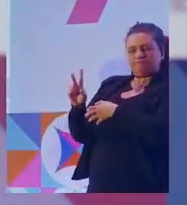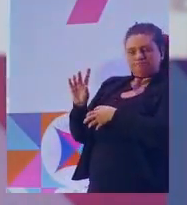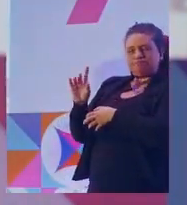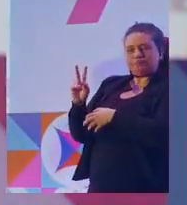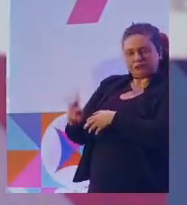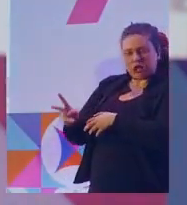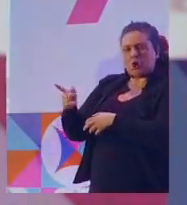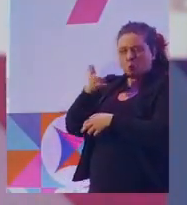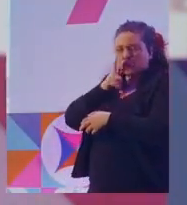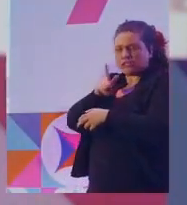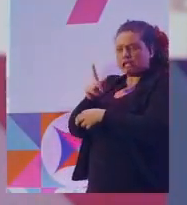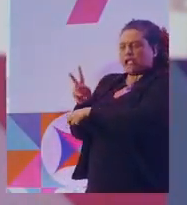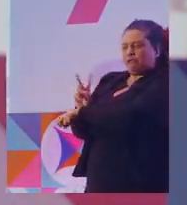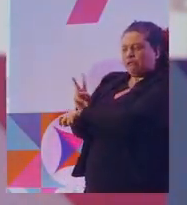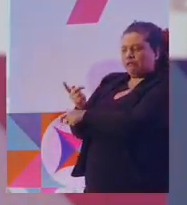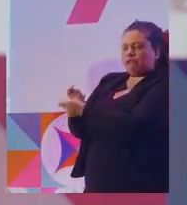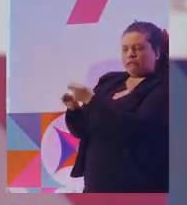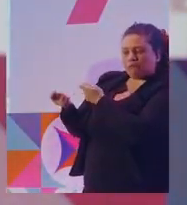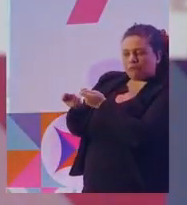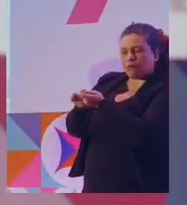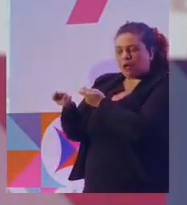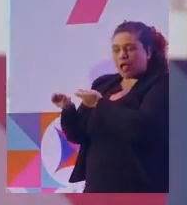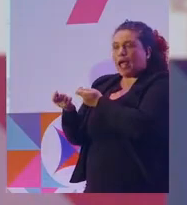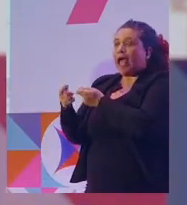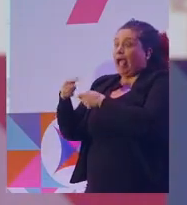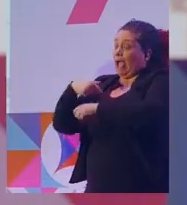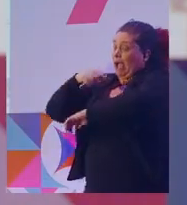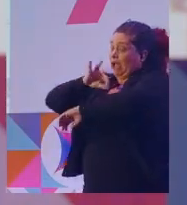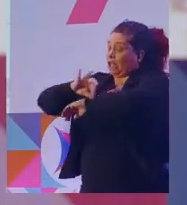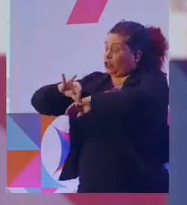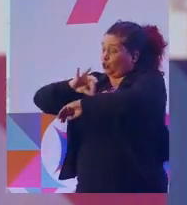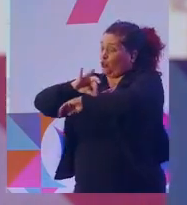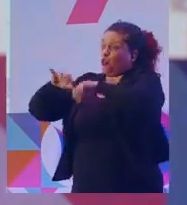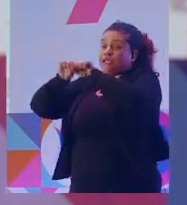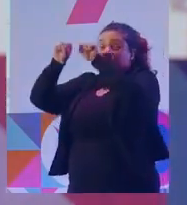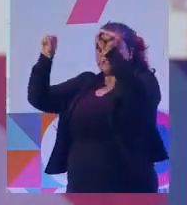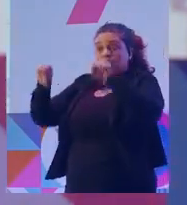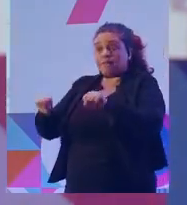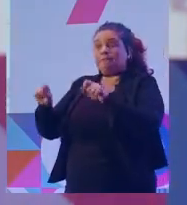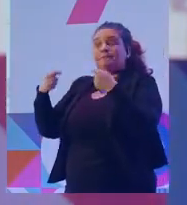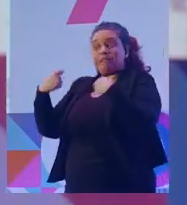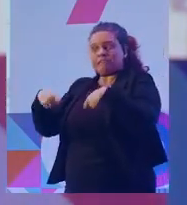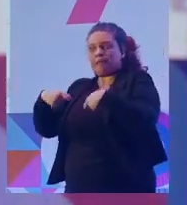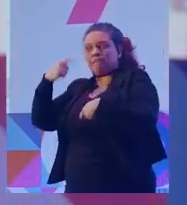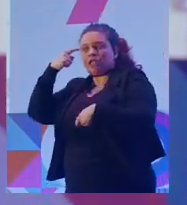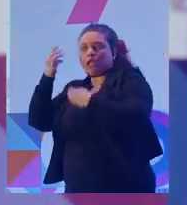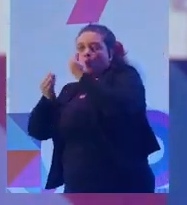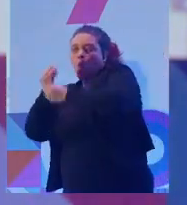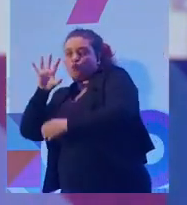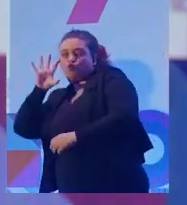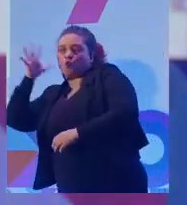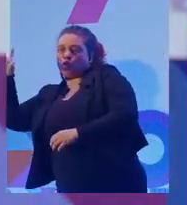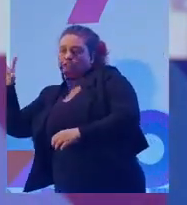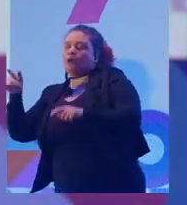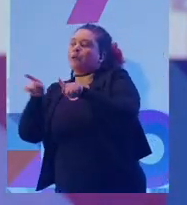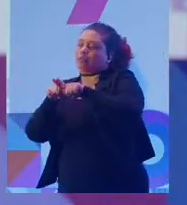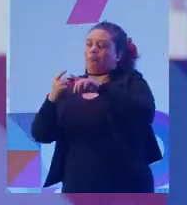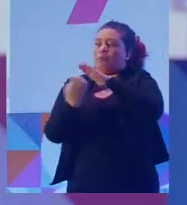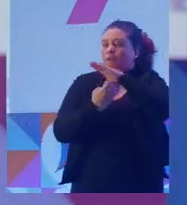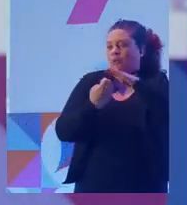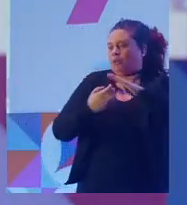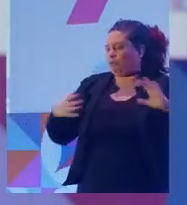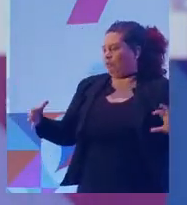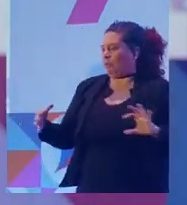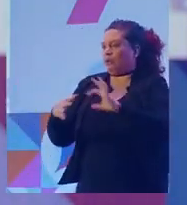controlados, a gente precisa fazer que a arquitetura de sistemas conviva com a arquitetura de soluções e também com a empresarial. As